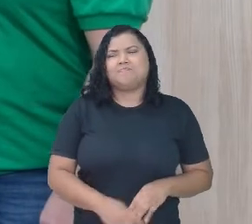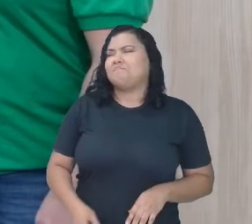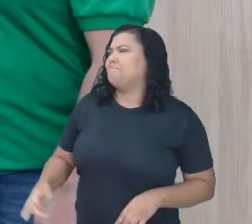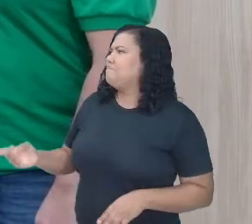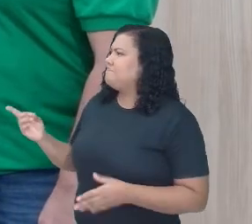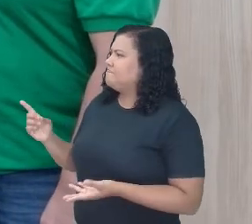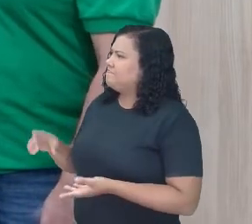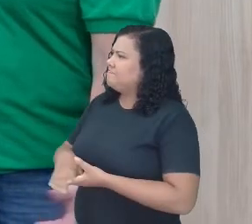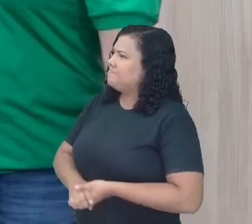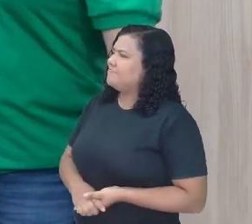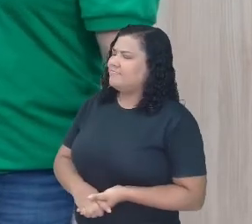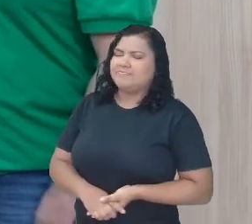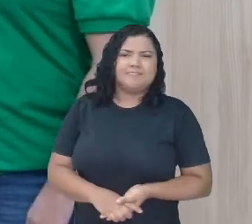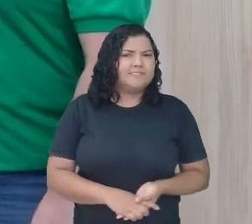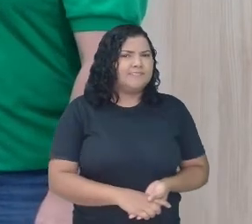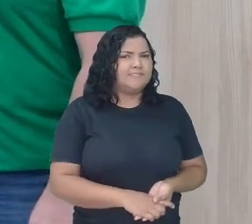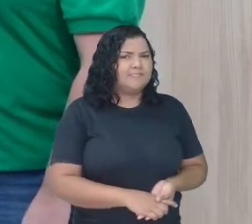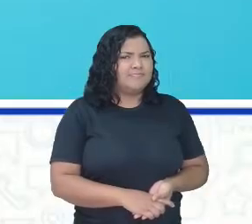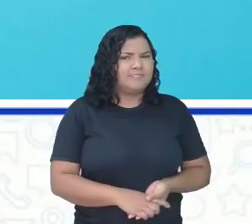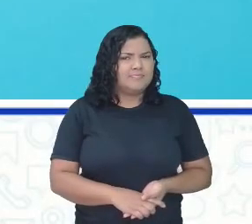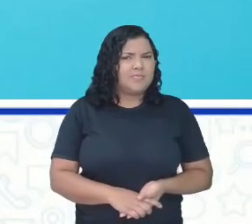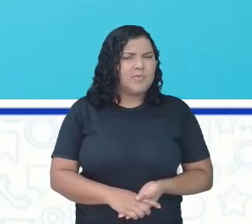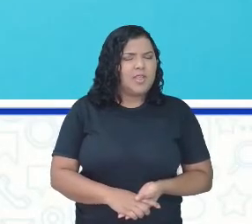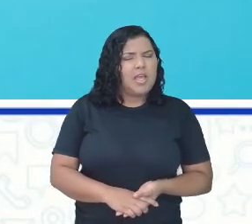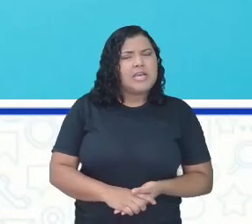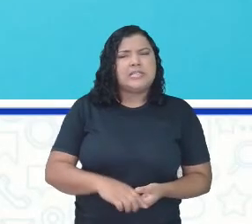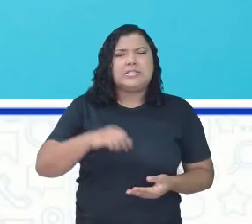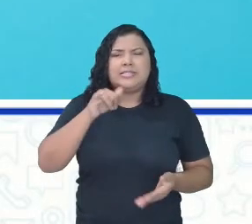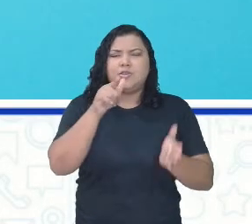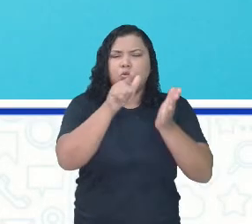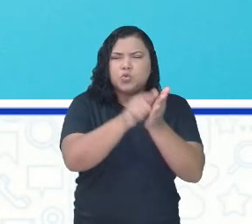Ouvir um jornal é diferente de realizar a leitura dele?